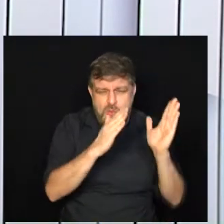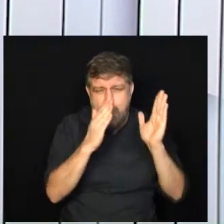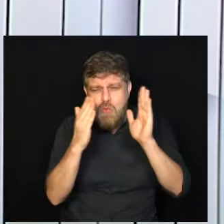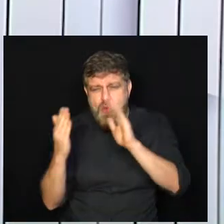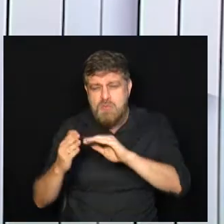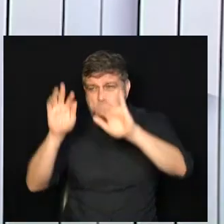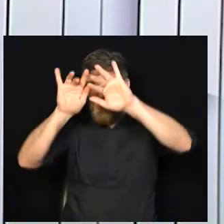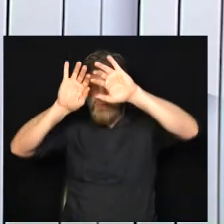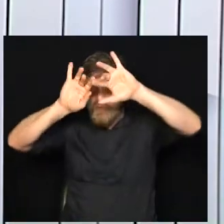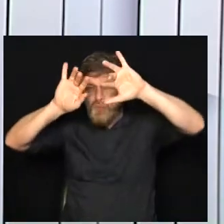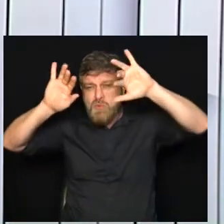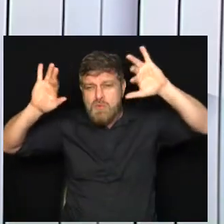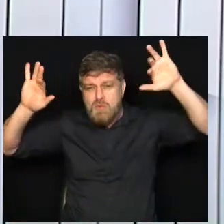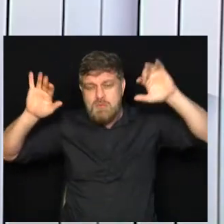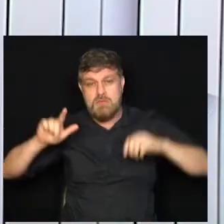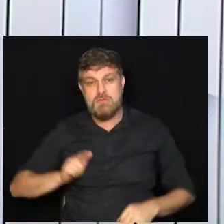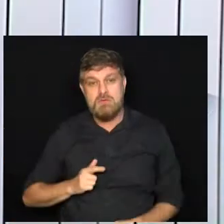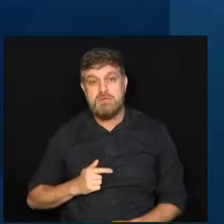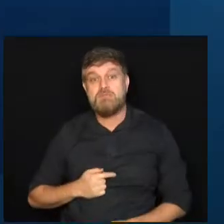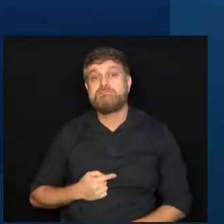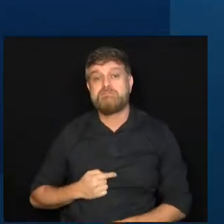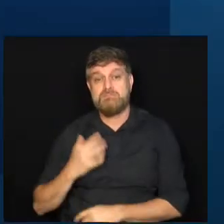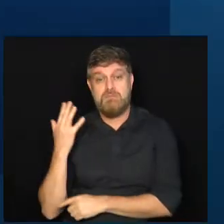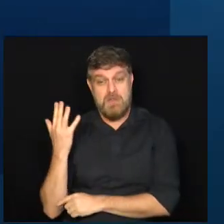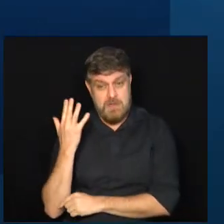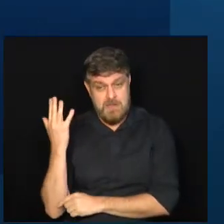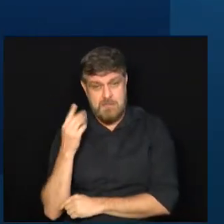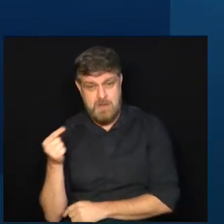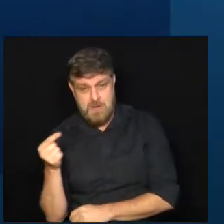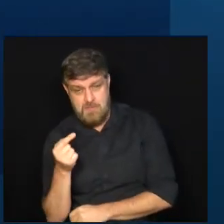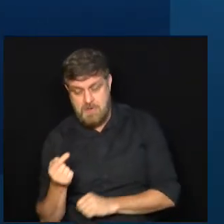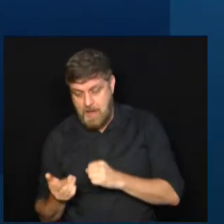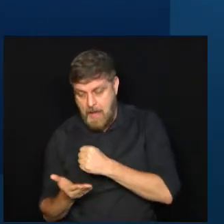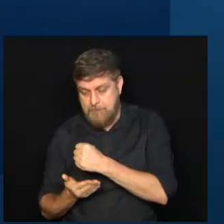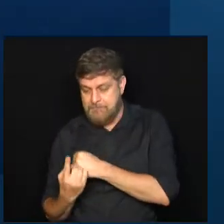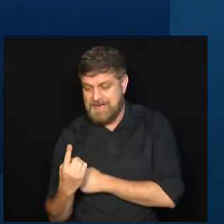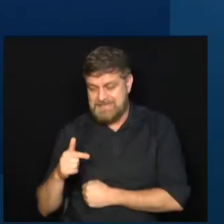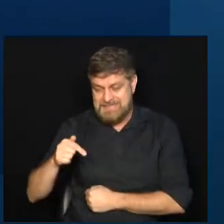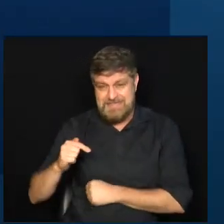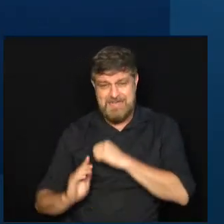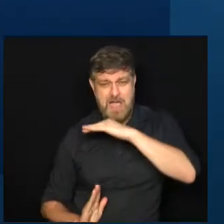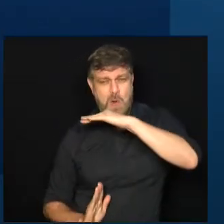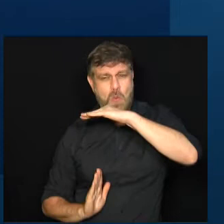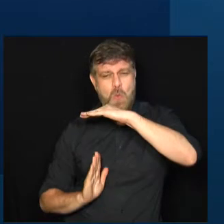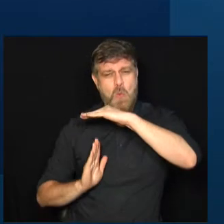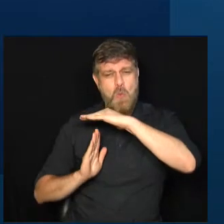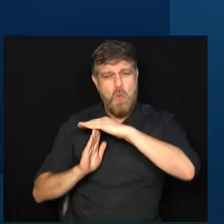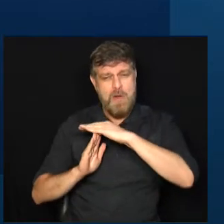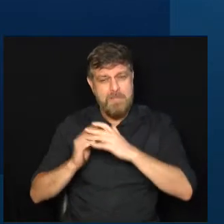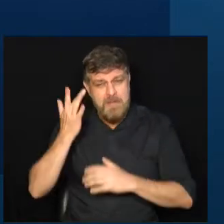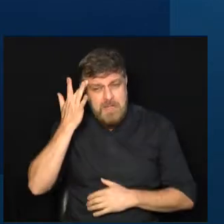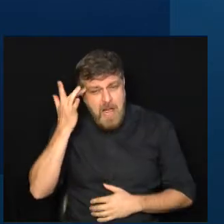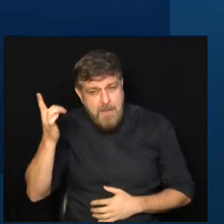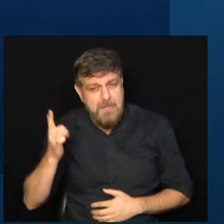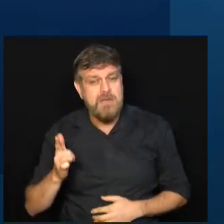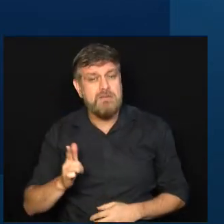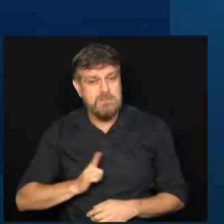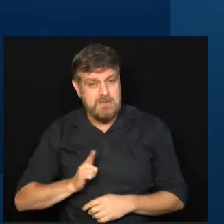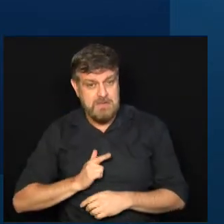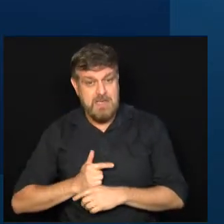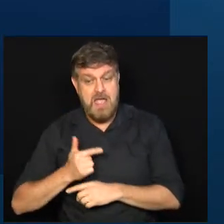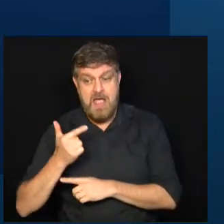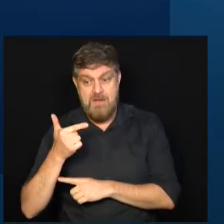muitas nuvens. Vamos às temperaturas então, mínima de 17 graus e a máxima amanhã pode chegar